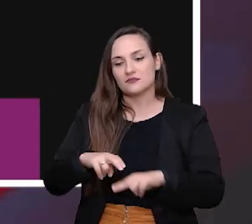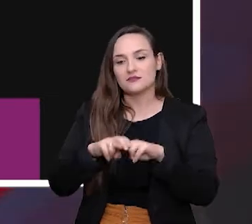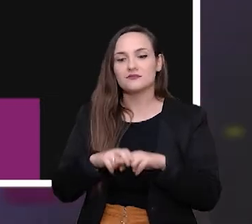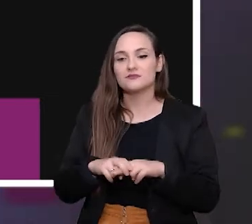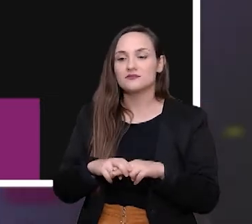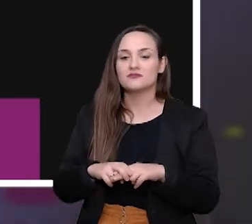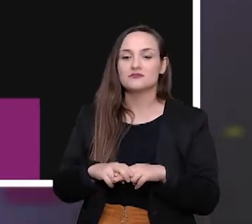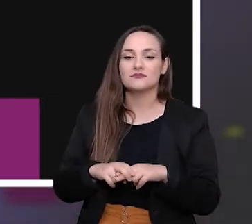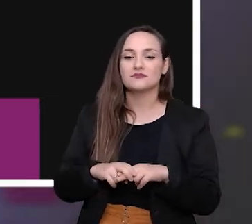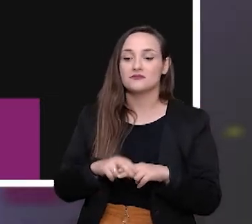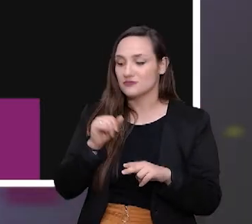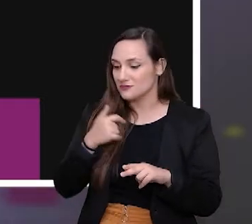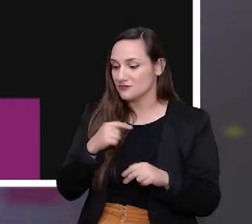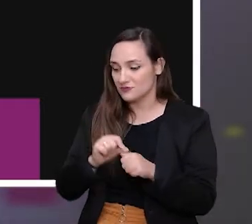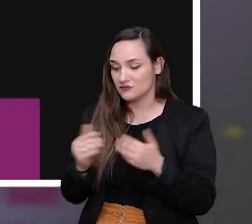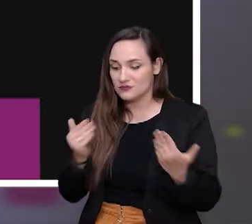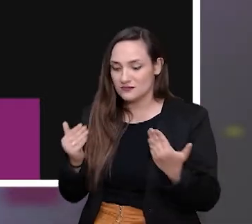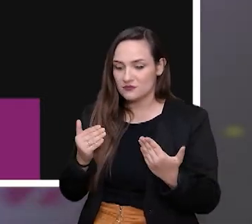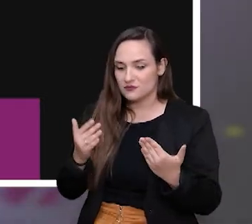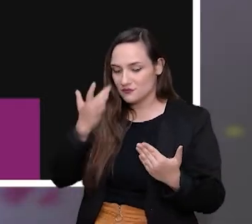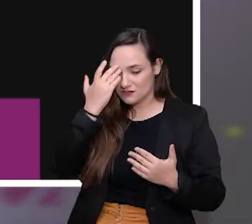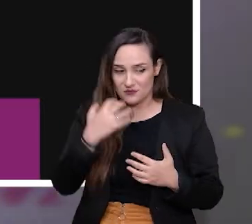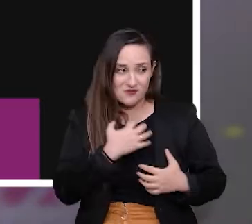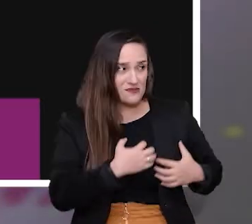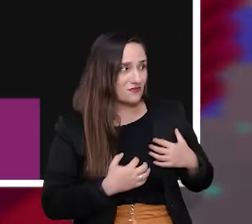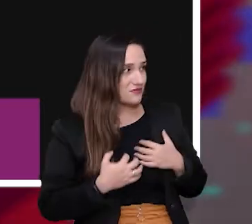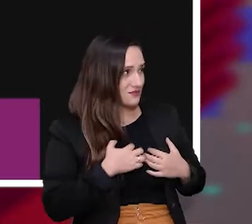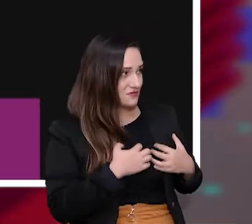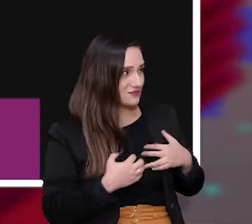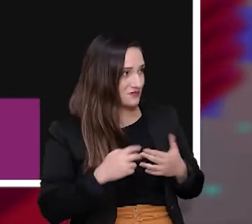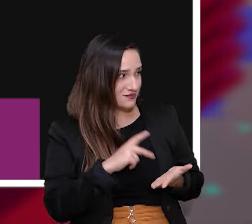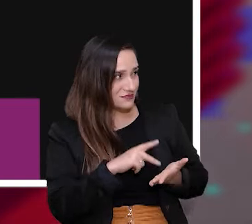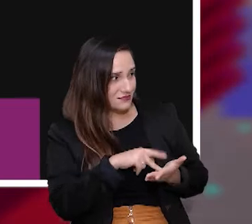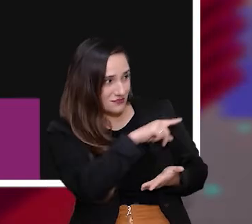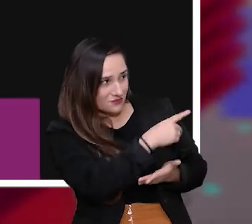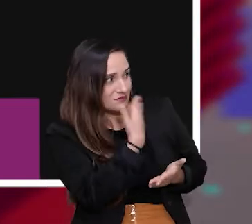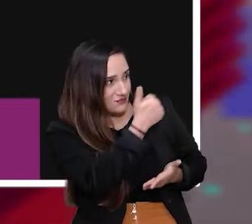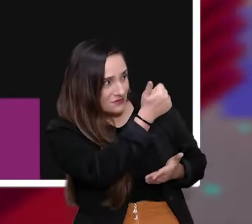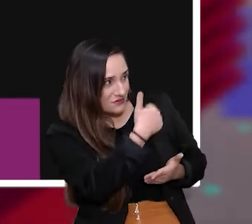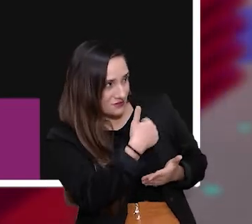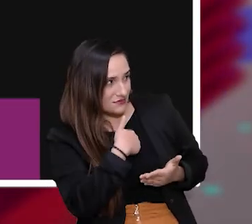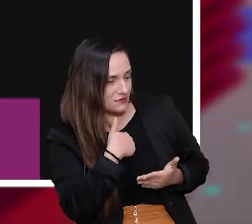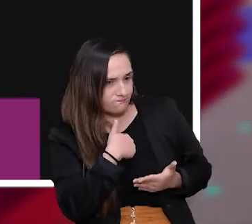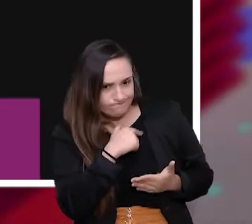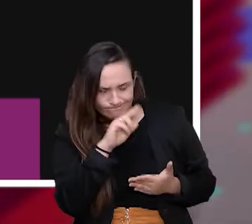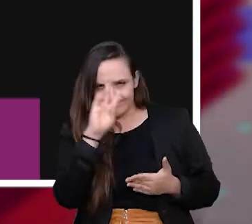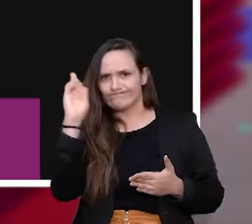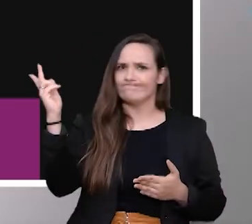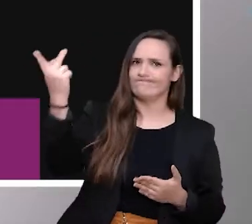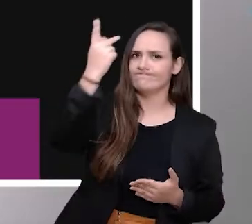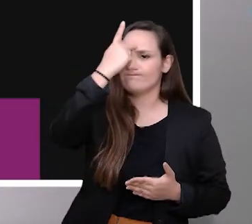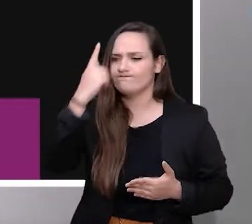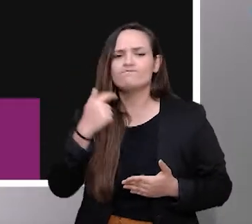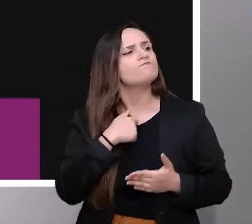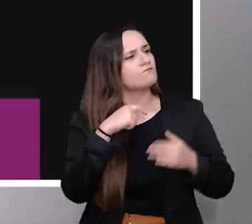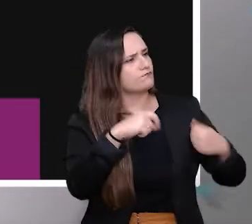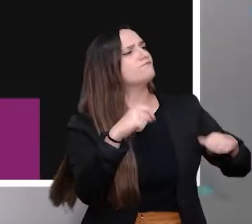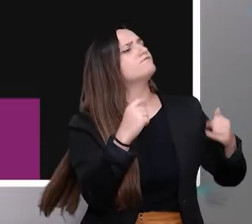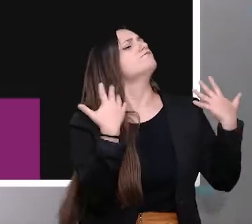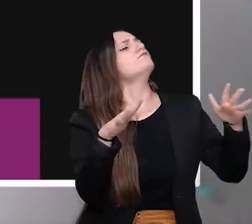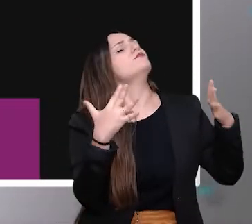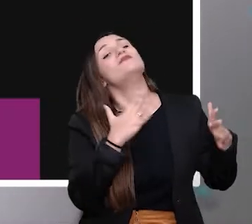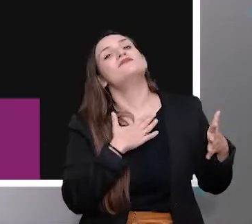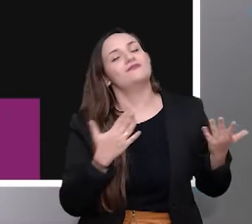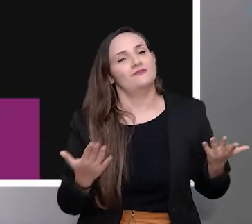vezes, uma questão de insegurança. E essa insegurança pode ser associada à raiz desse transtorno, assim como